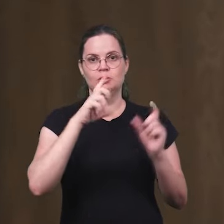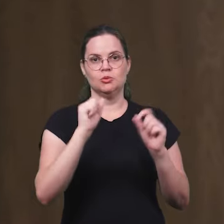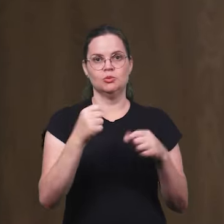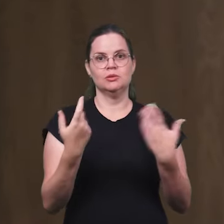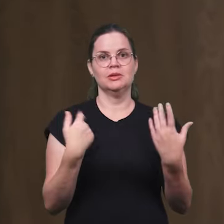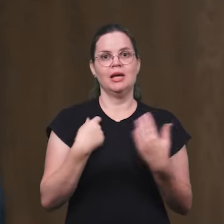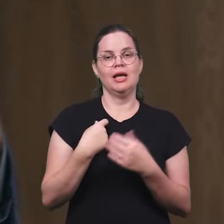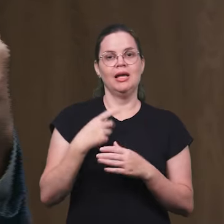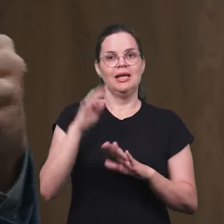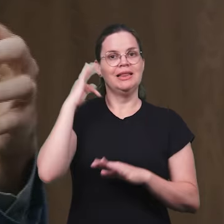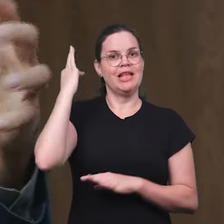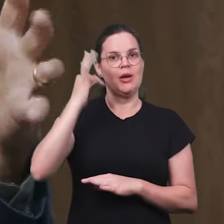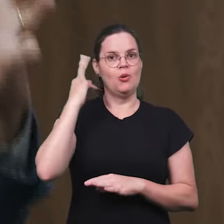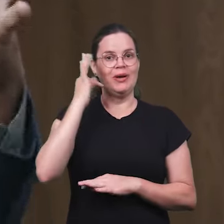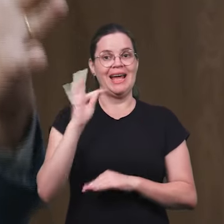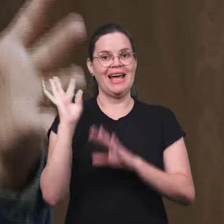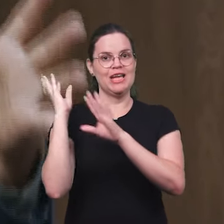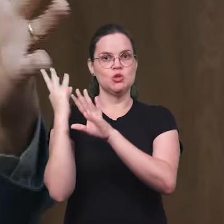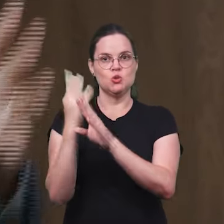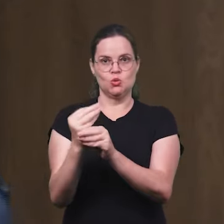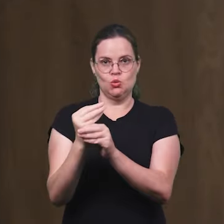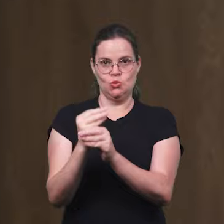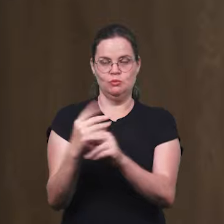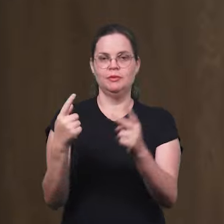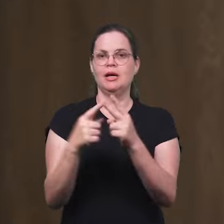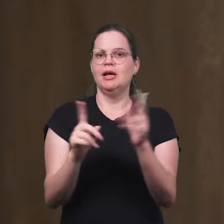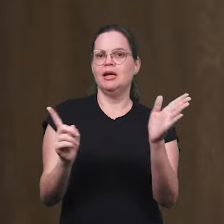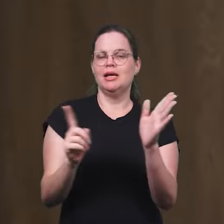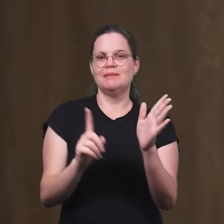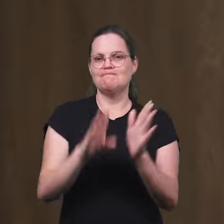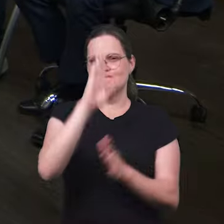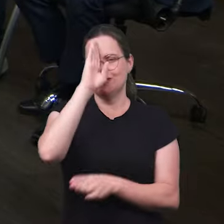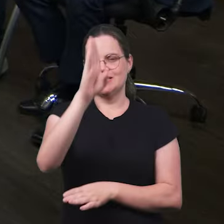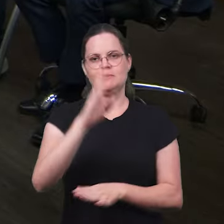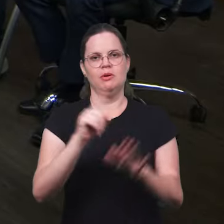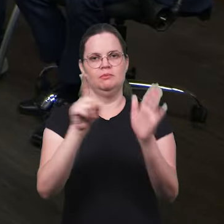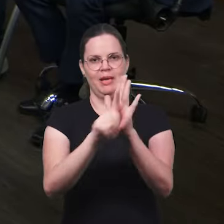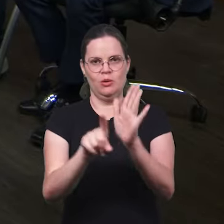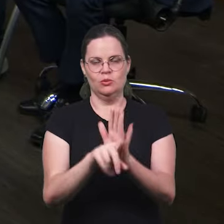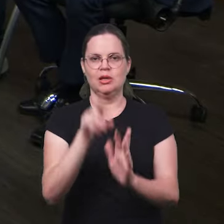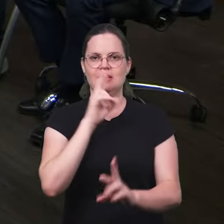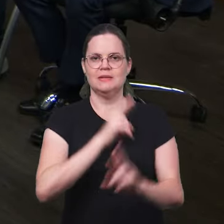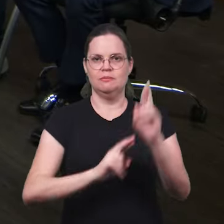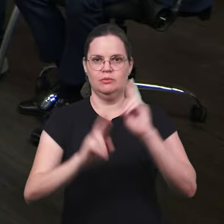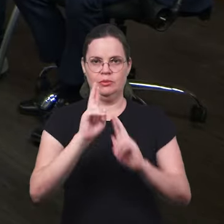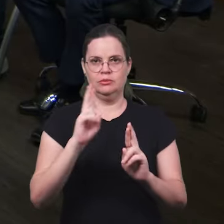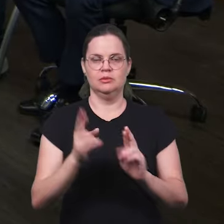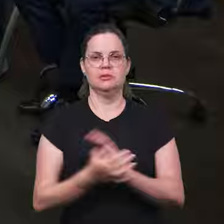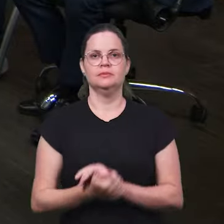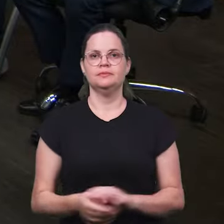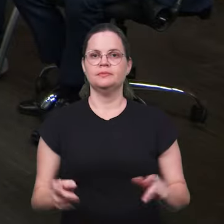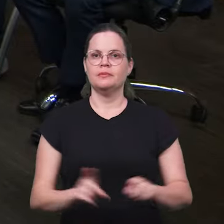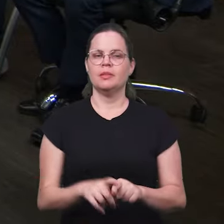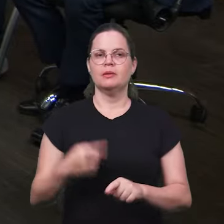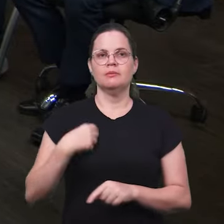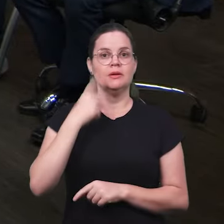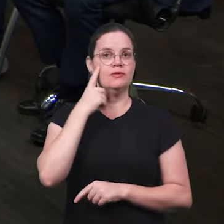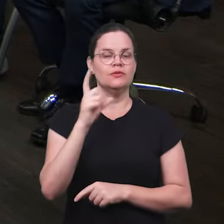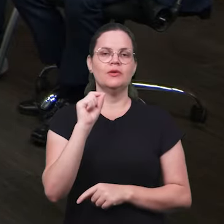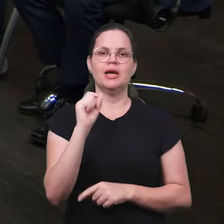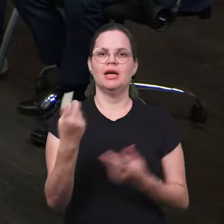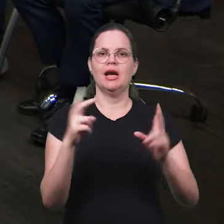materiais mais enxutos e priorize a resolução de questões. Dentro do possível, veja questões de